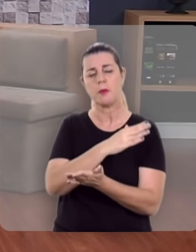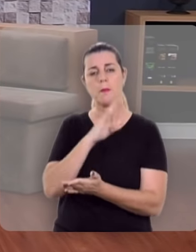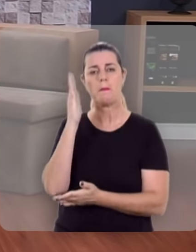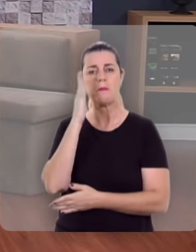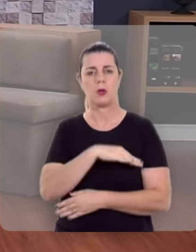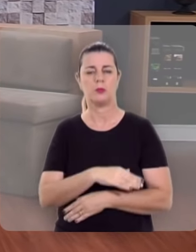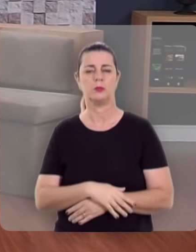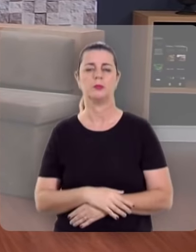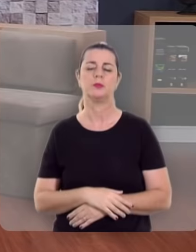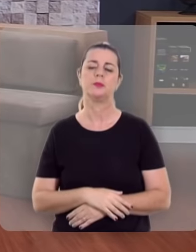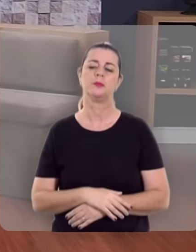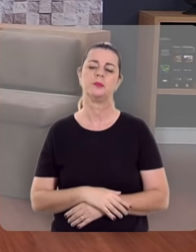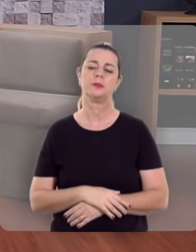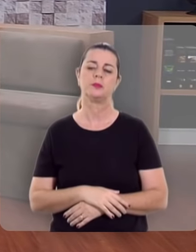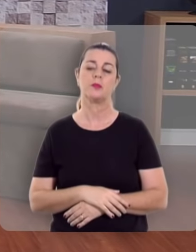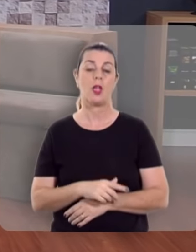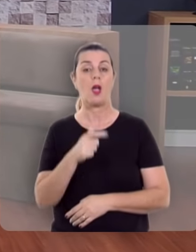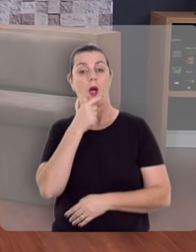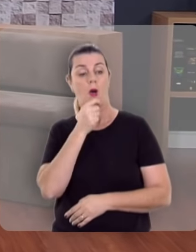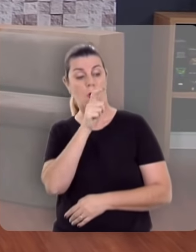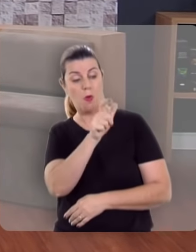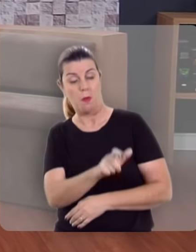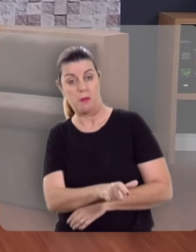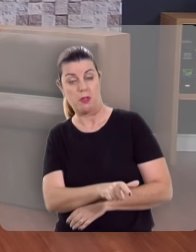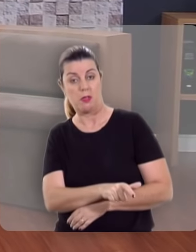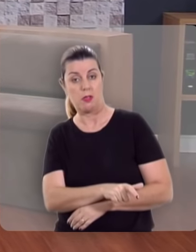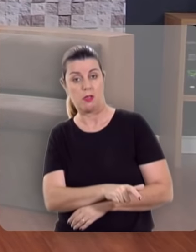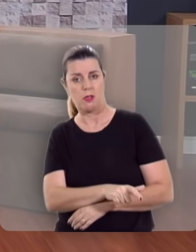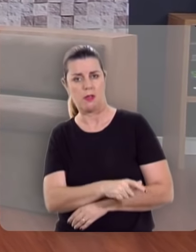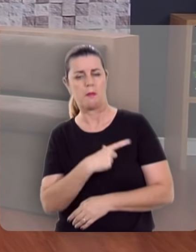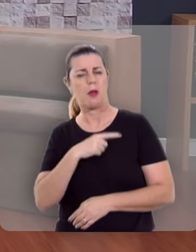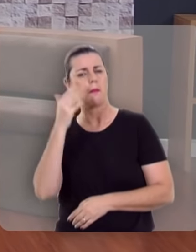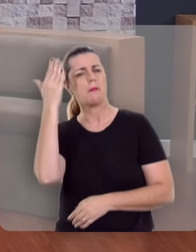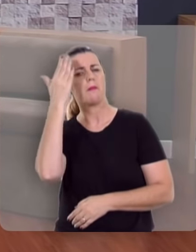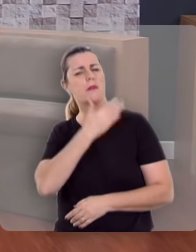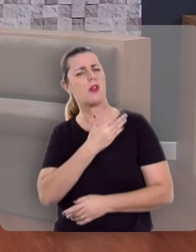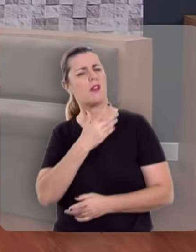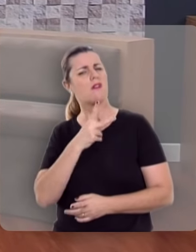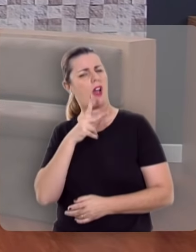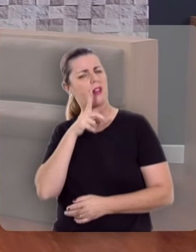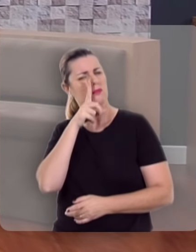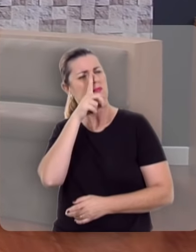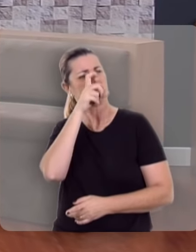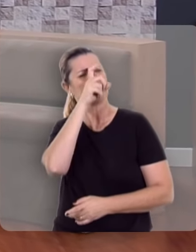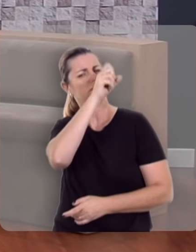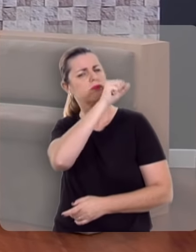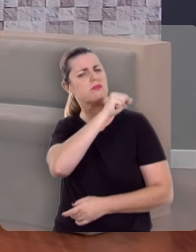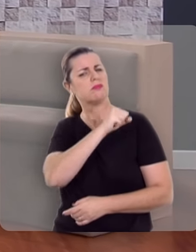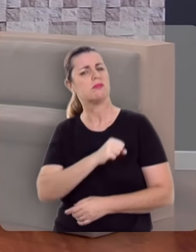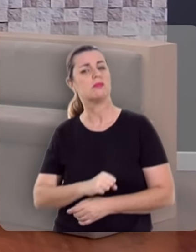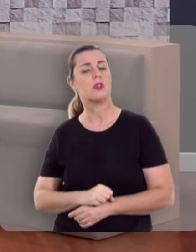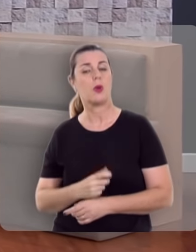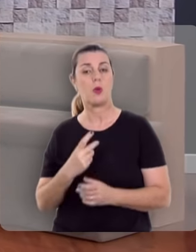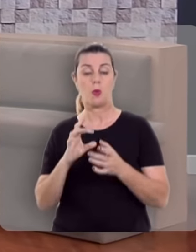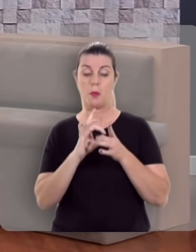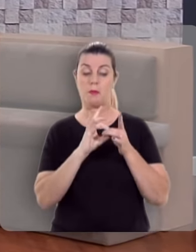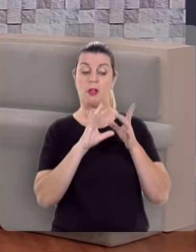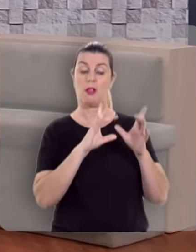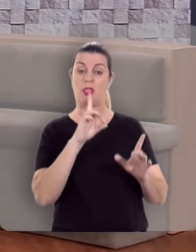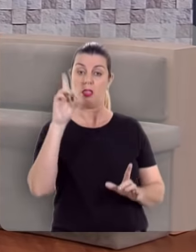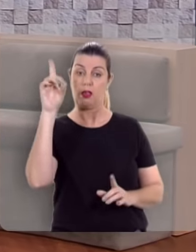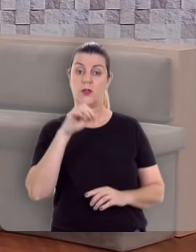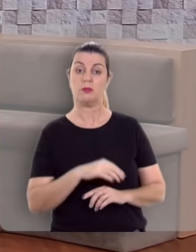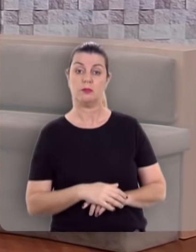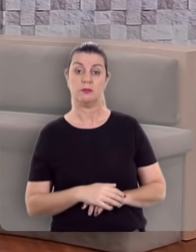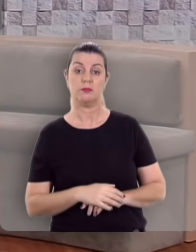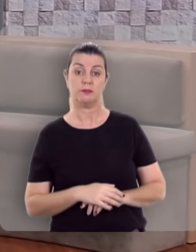não há ninguém na terra semelhante a Jó. Homem íntegro, reto, temente